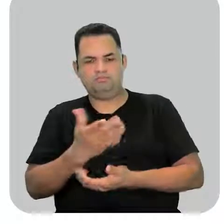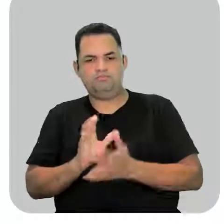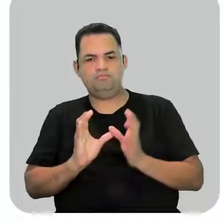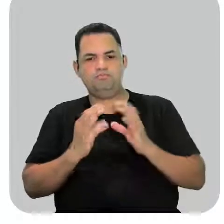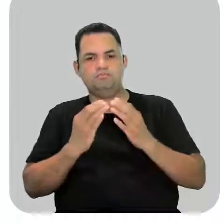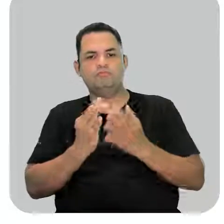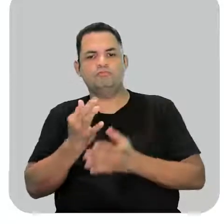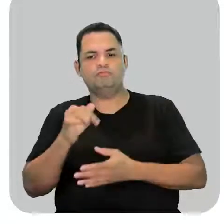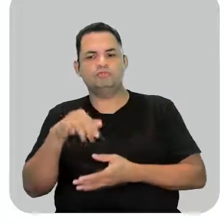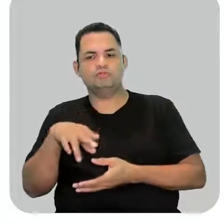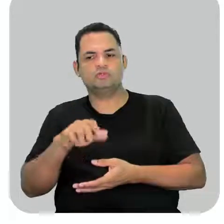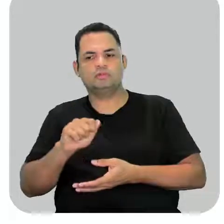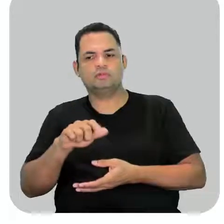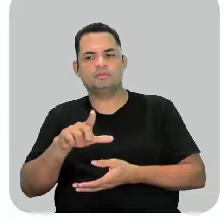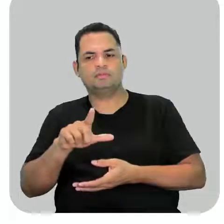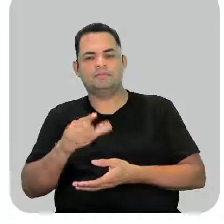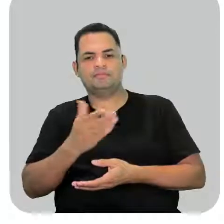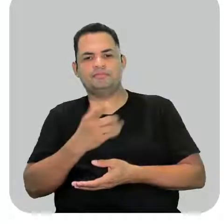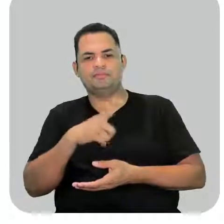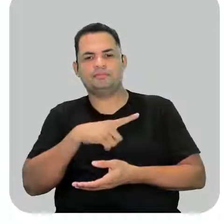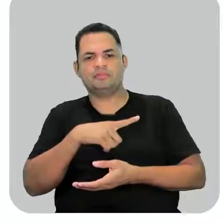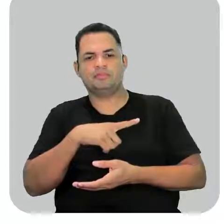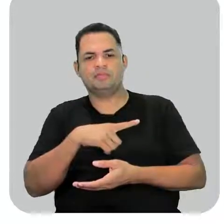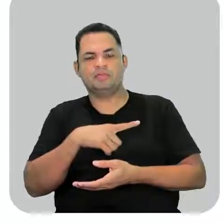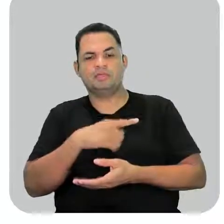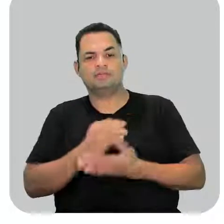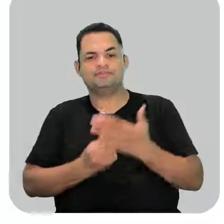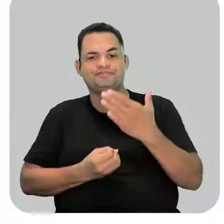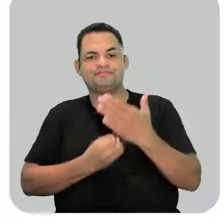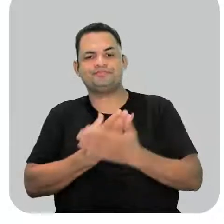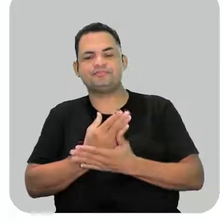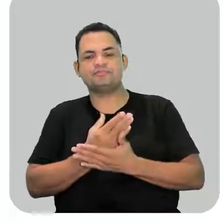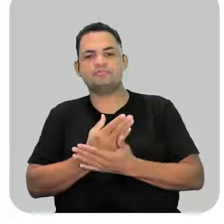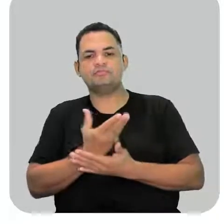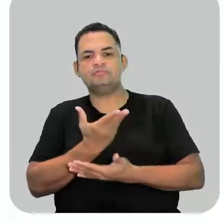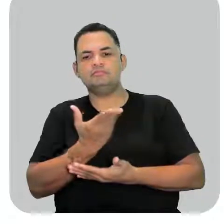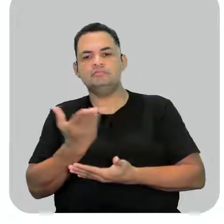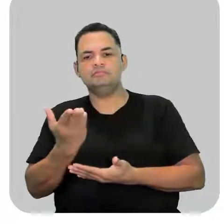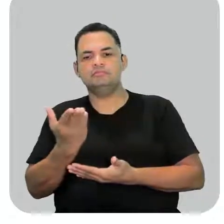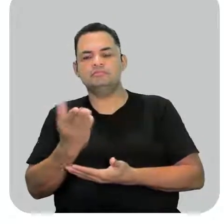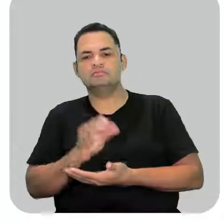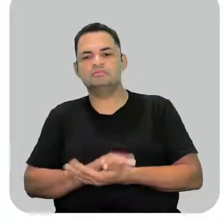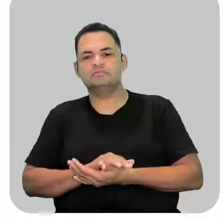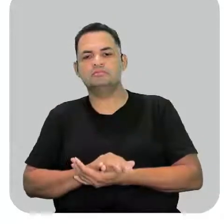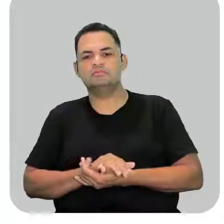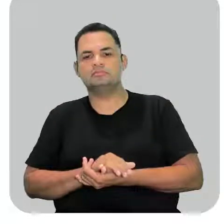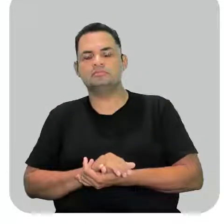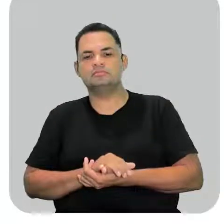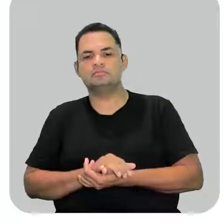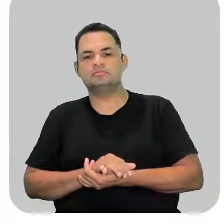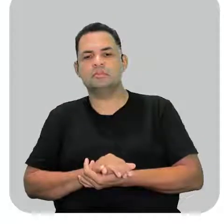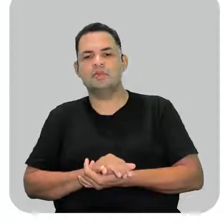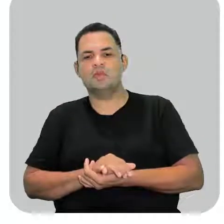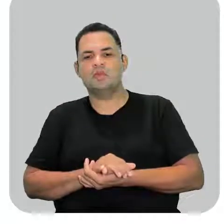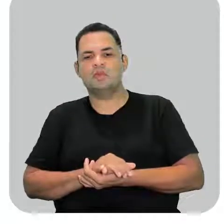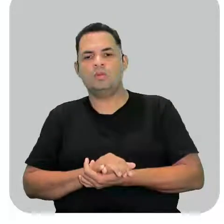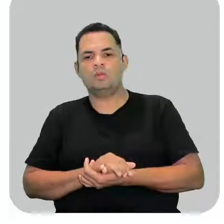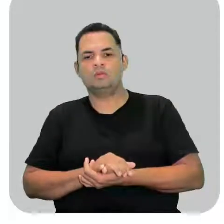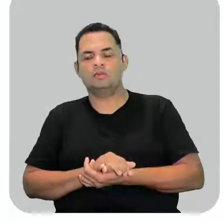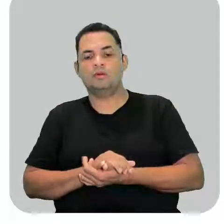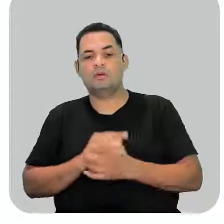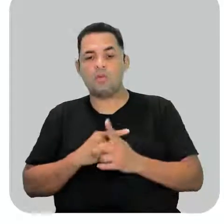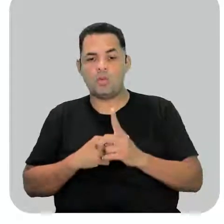funcional, e elas dão origem às nossas nitrilas, isso quando são aquecidas